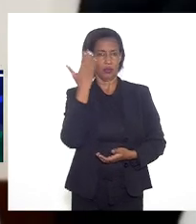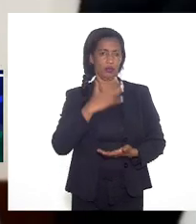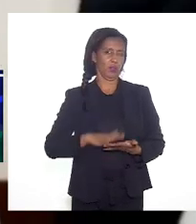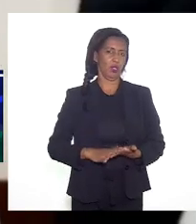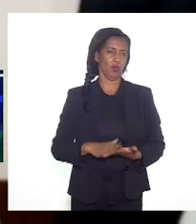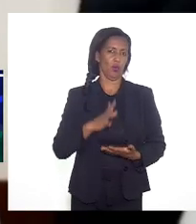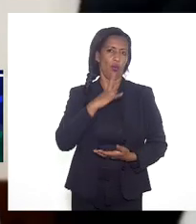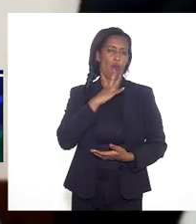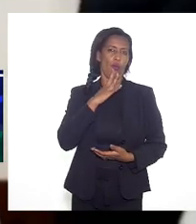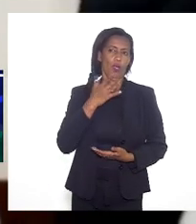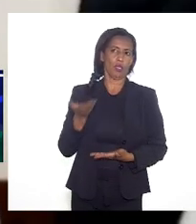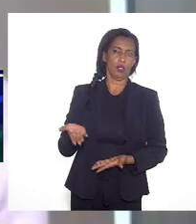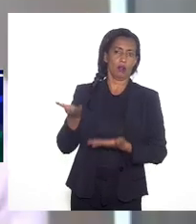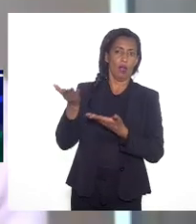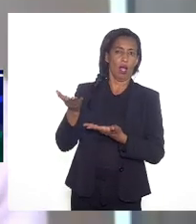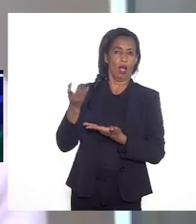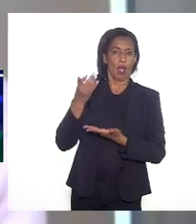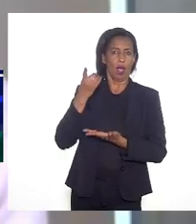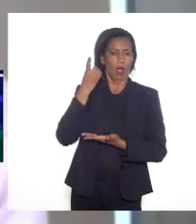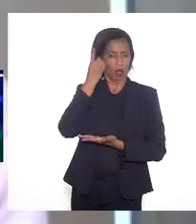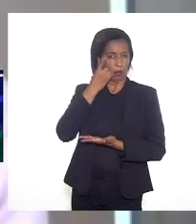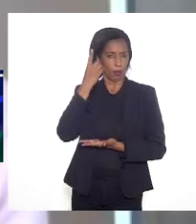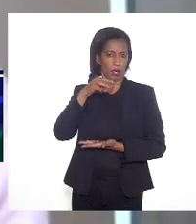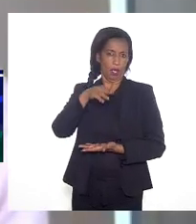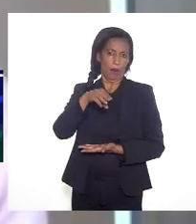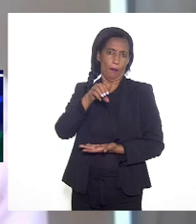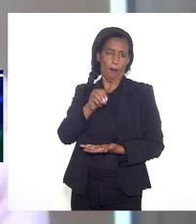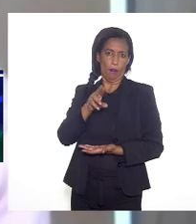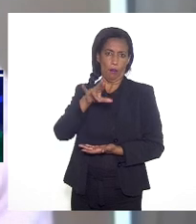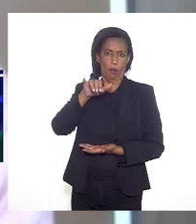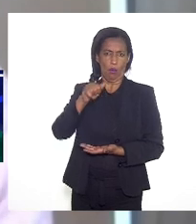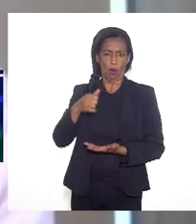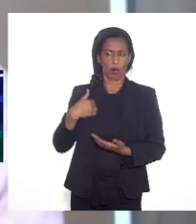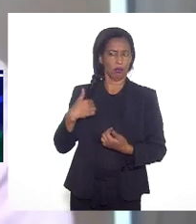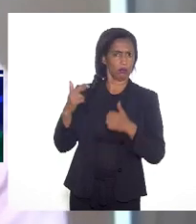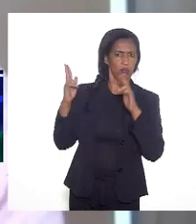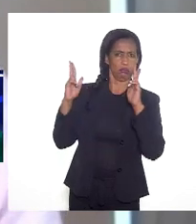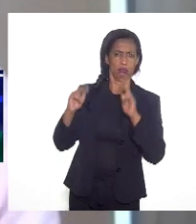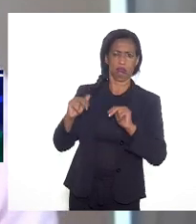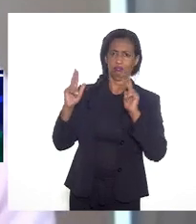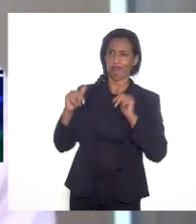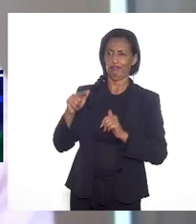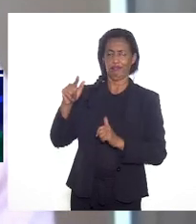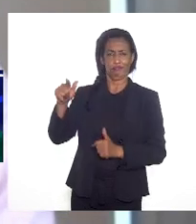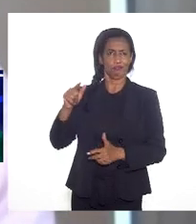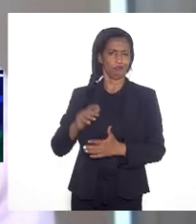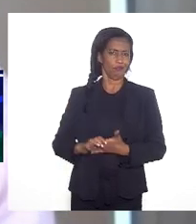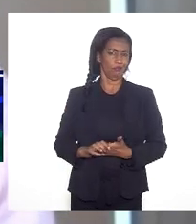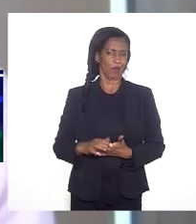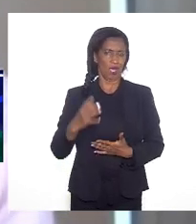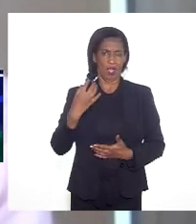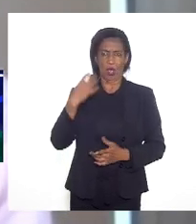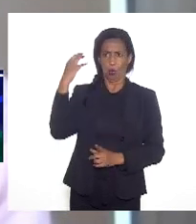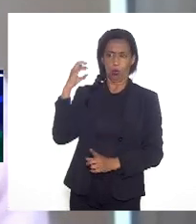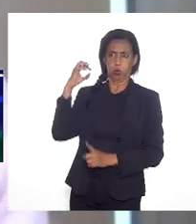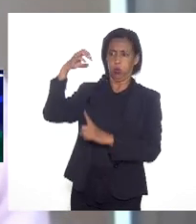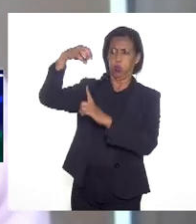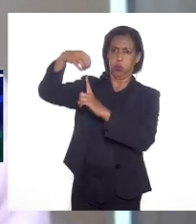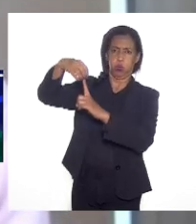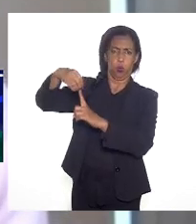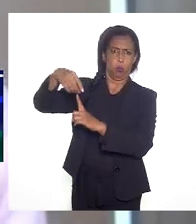conhecendo a deputada autora do projeto, Mônica Francisco, em hipótese alguma, a intenção dela é culpabilizar